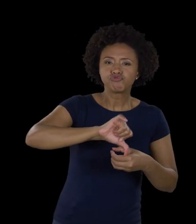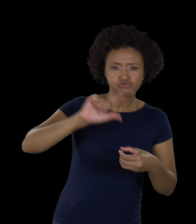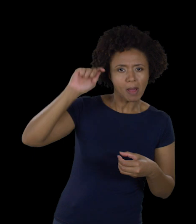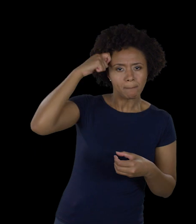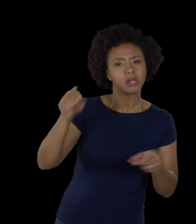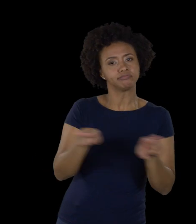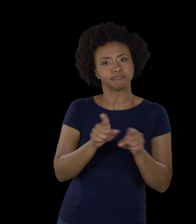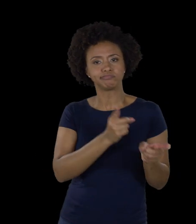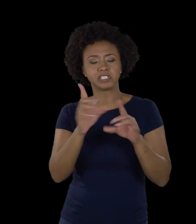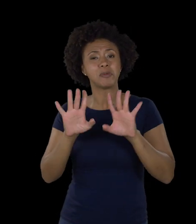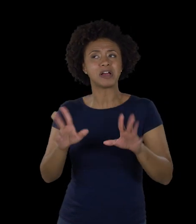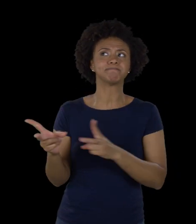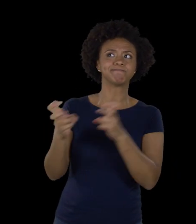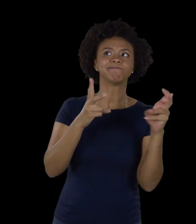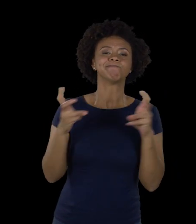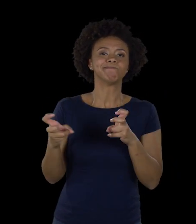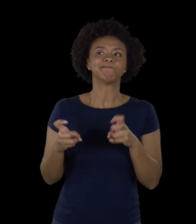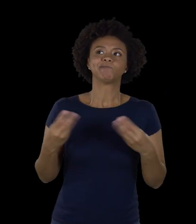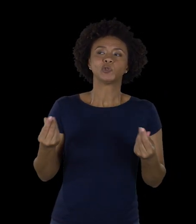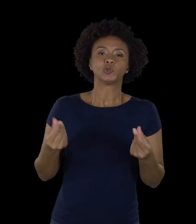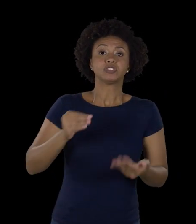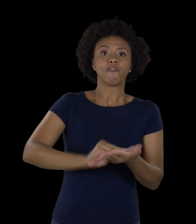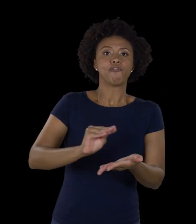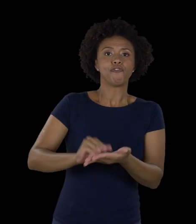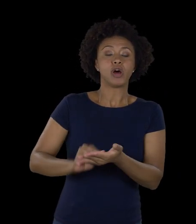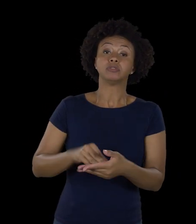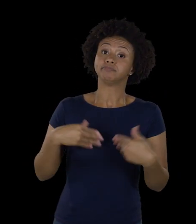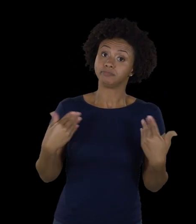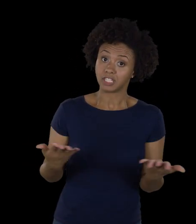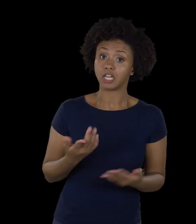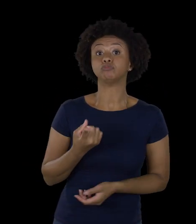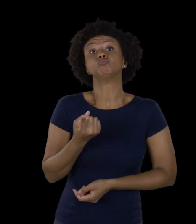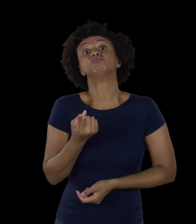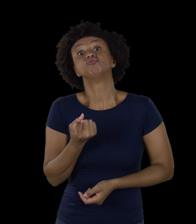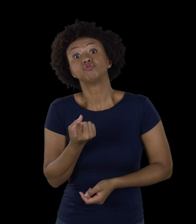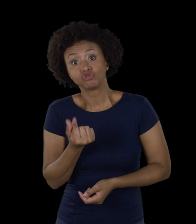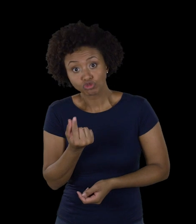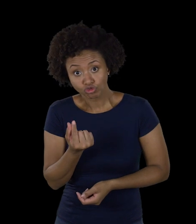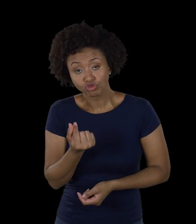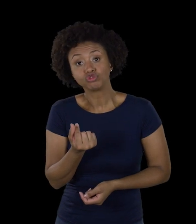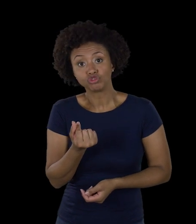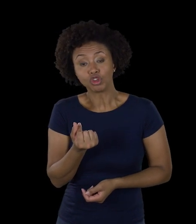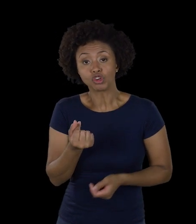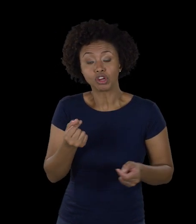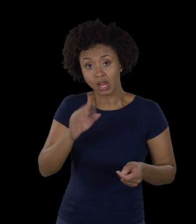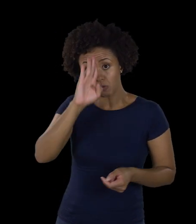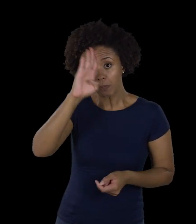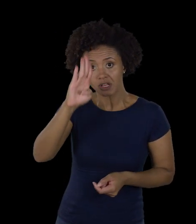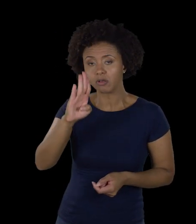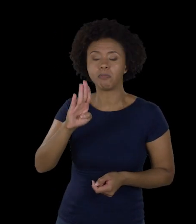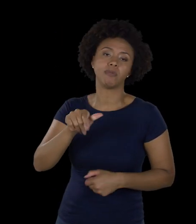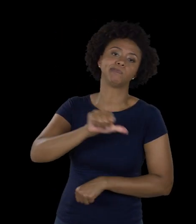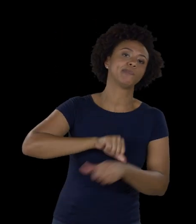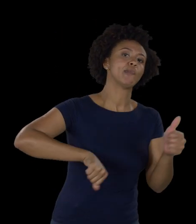agrário exportador é bastante deficiente. Então, o capital se desloca e passa do setor cafeeiro para